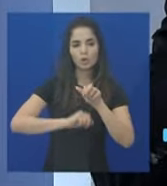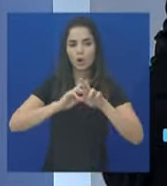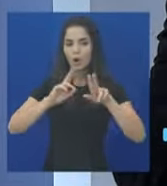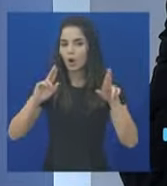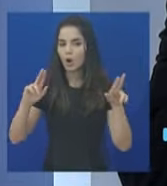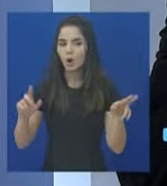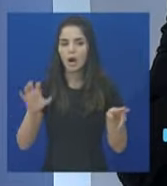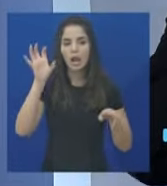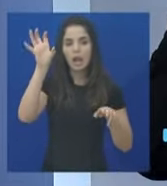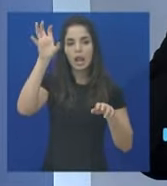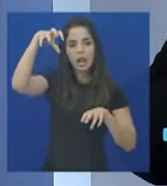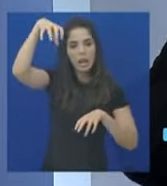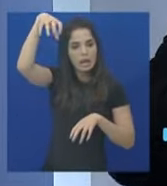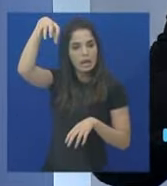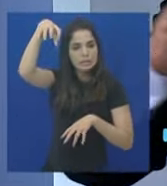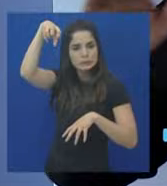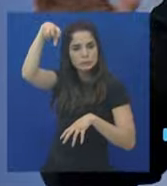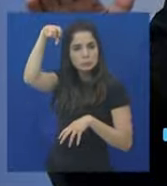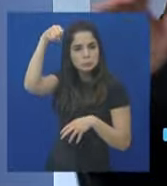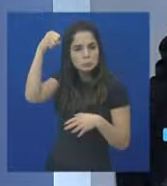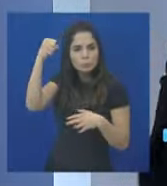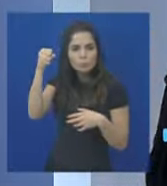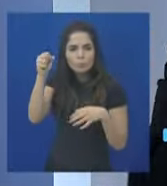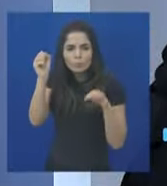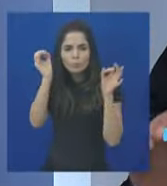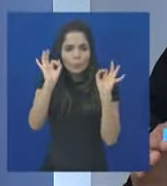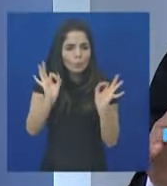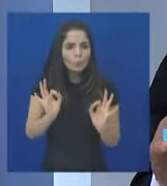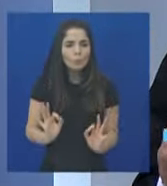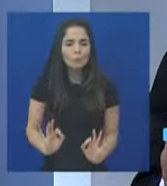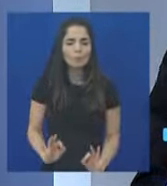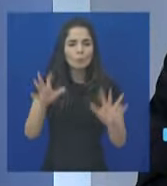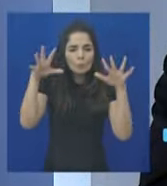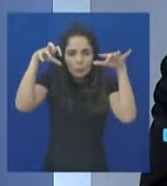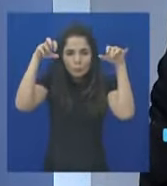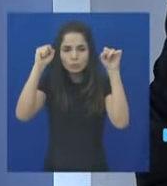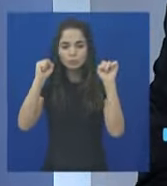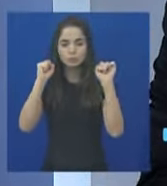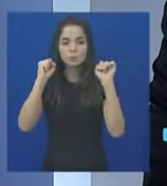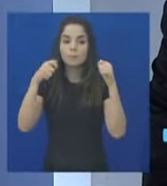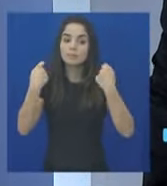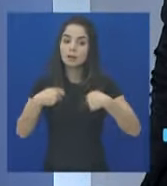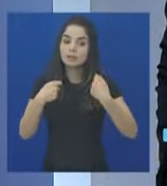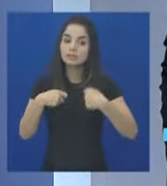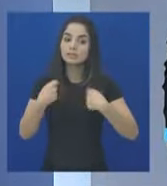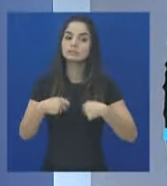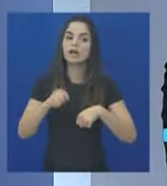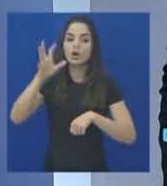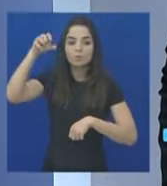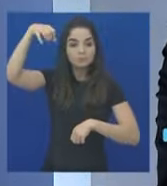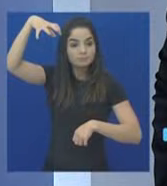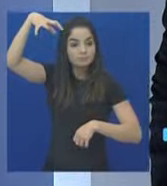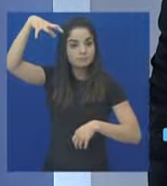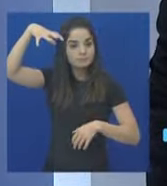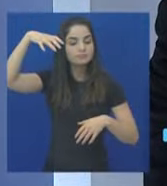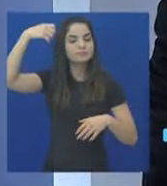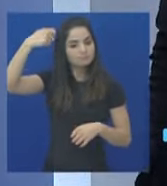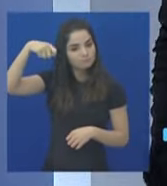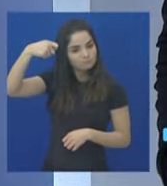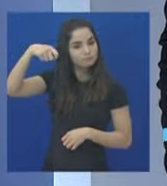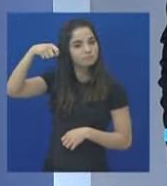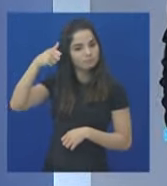cidade. A cidade hoje está às escuras, completamente às escuras. Precisamos colocar a contribuição de iluminação